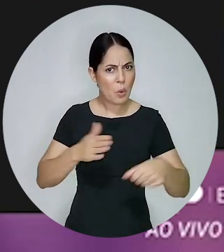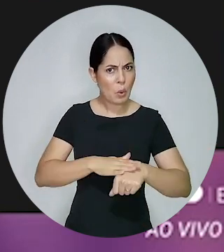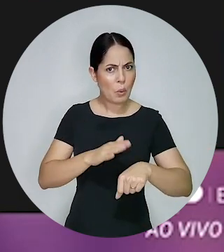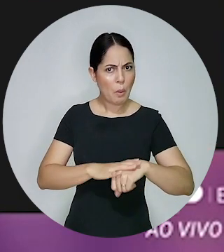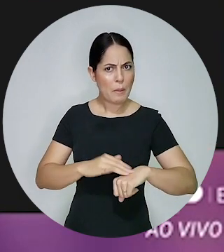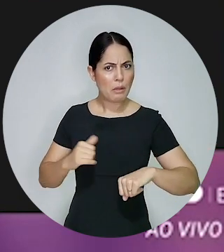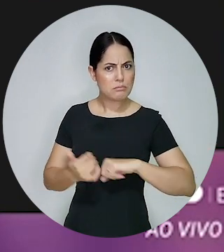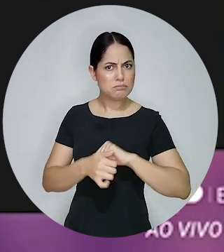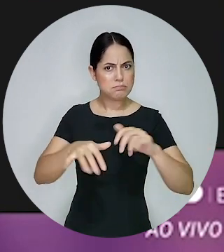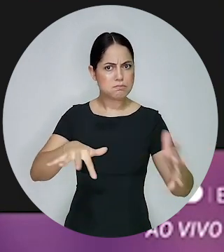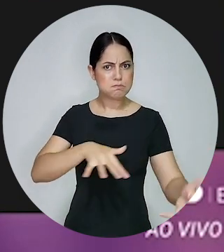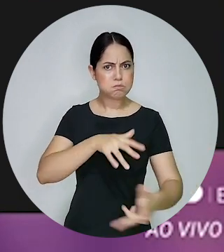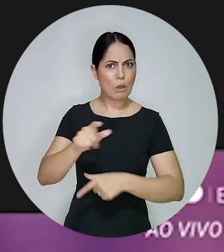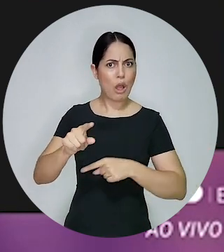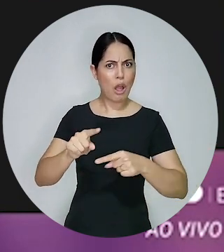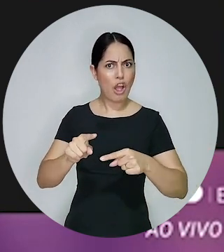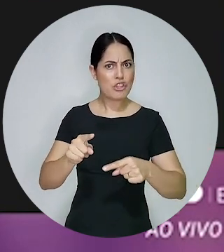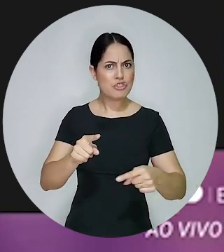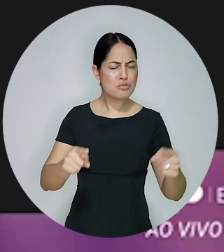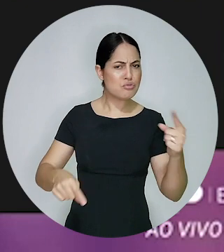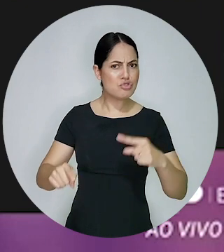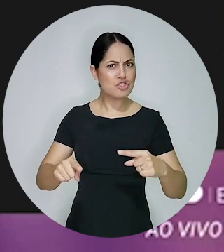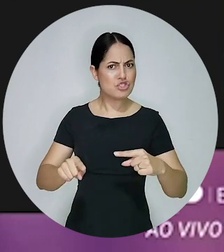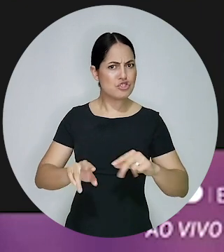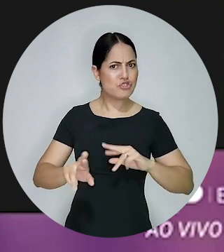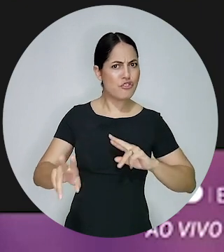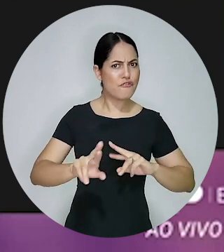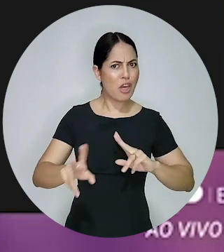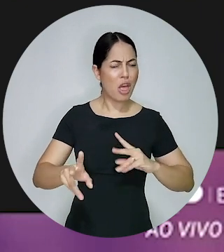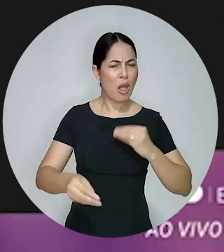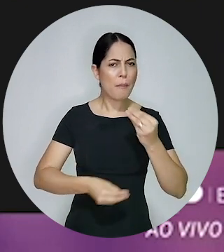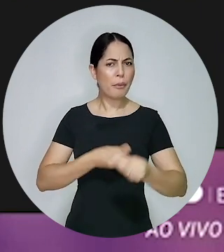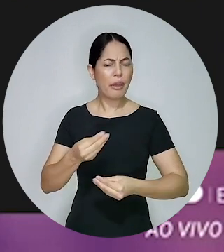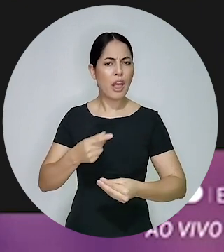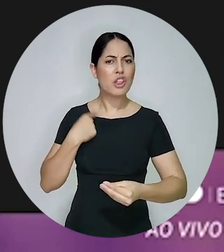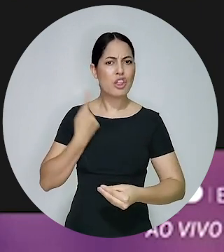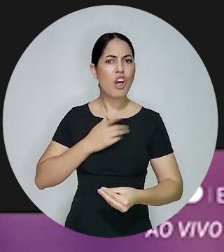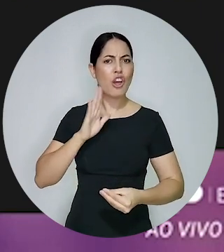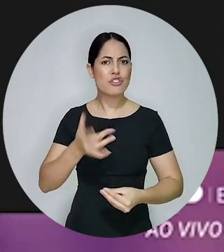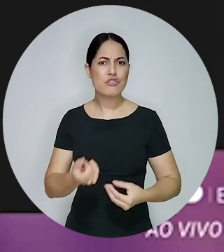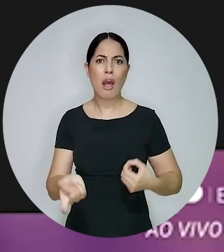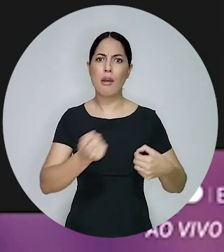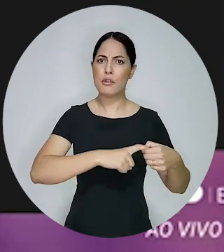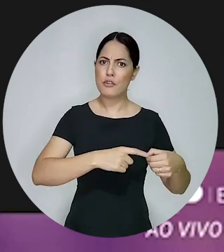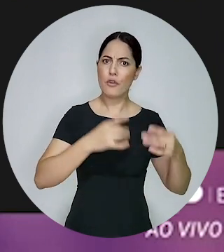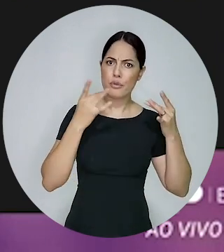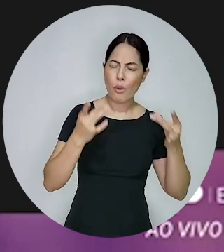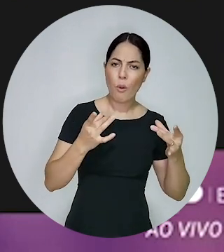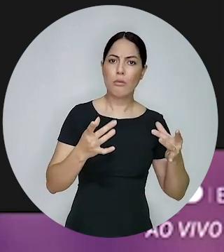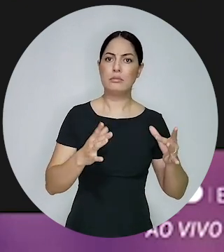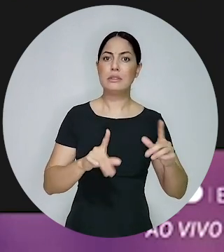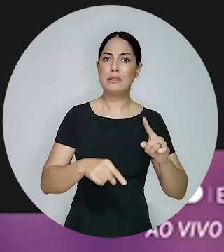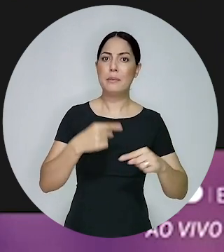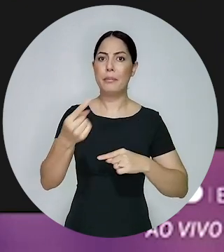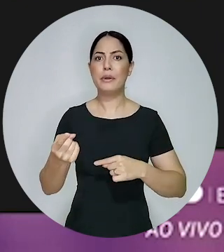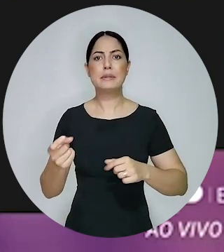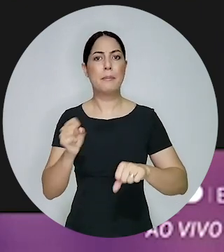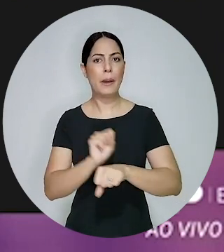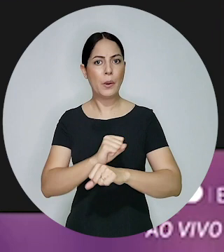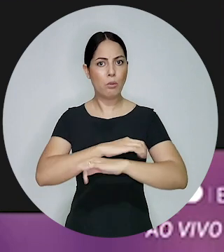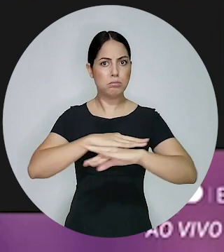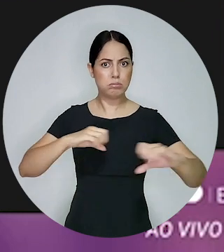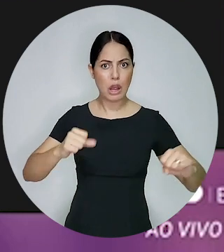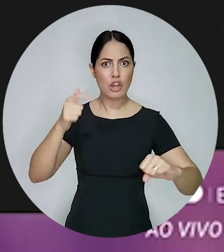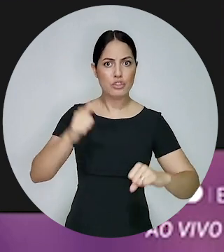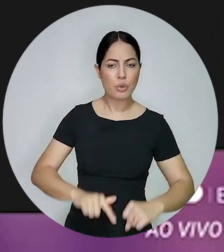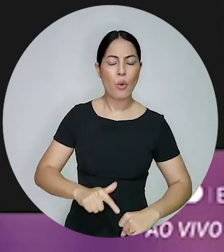gente já está agora num outro momento da pandemia, né? A gente já voltou, desvoltou, voltou